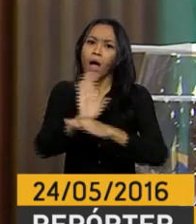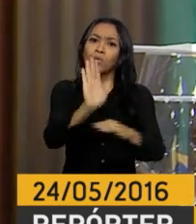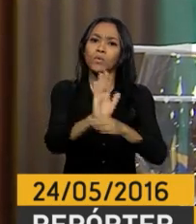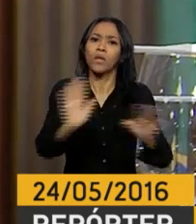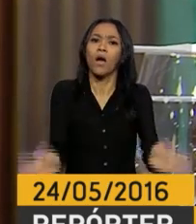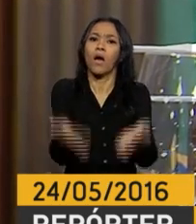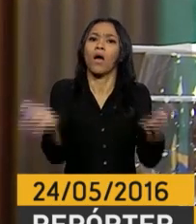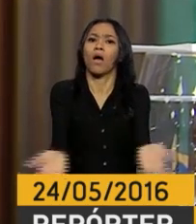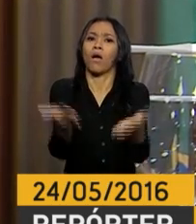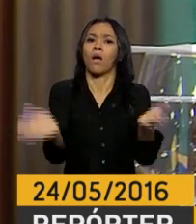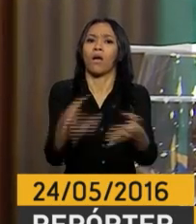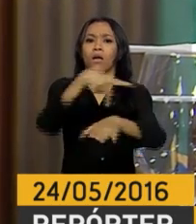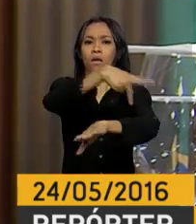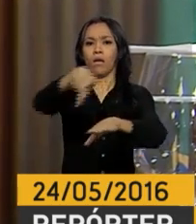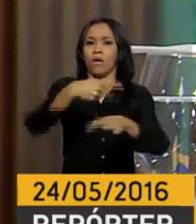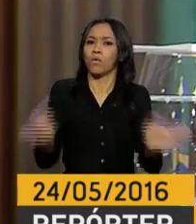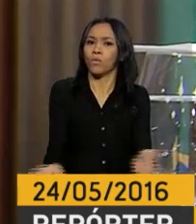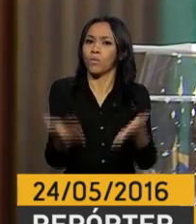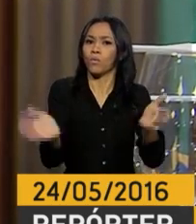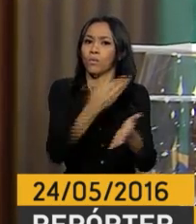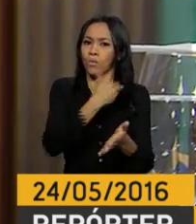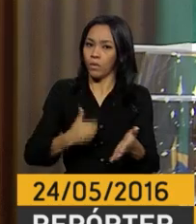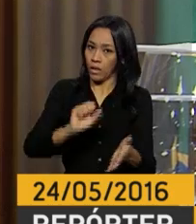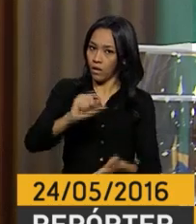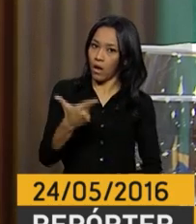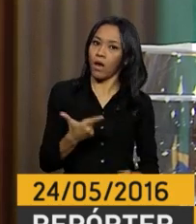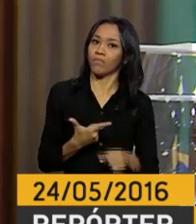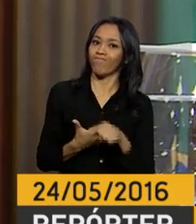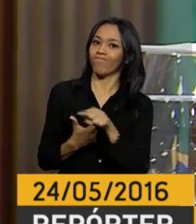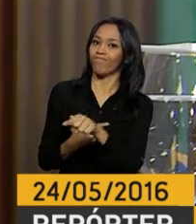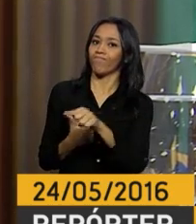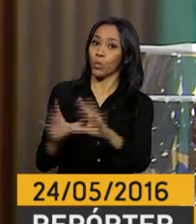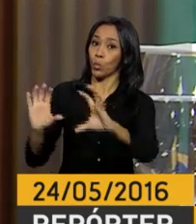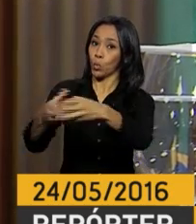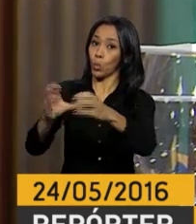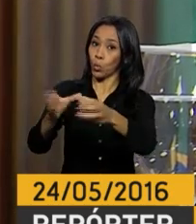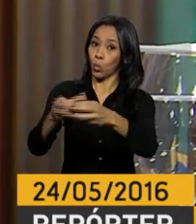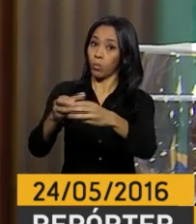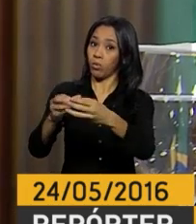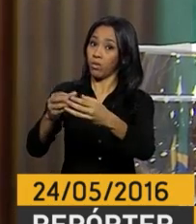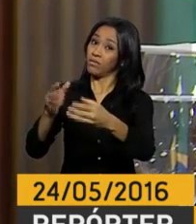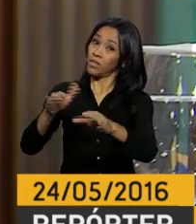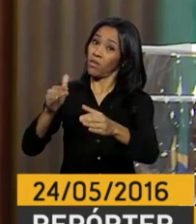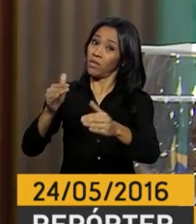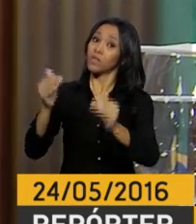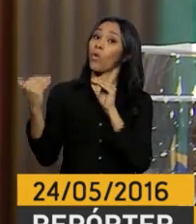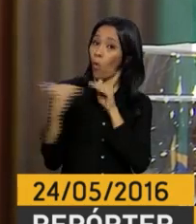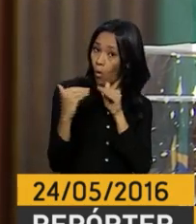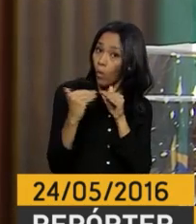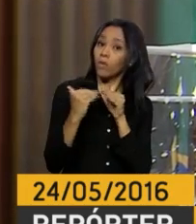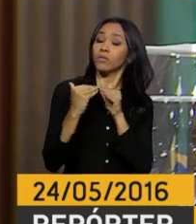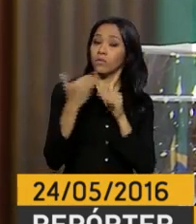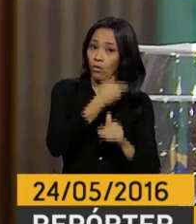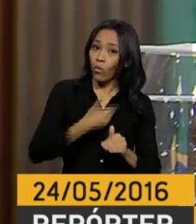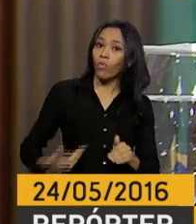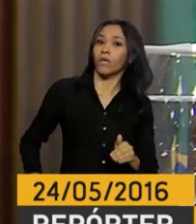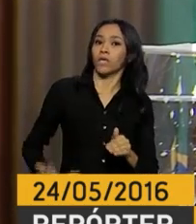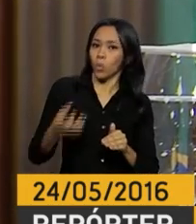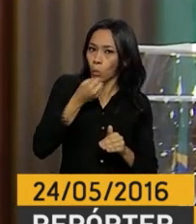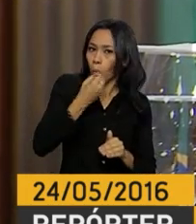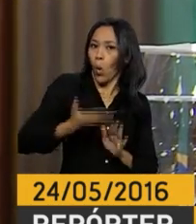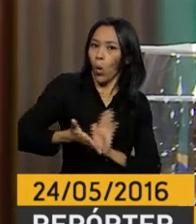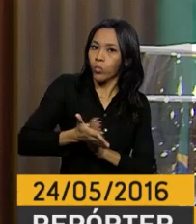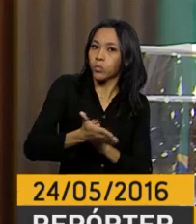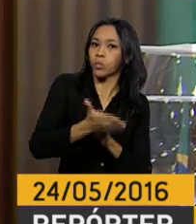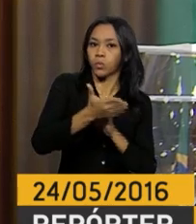para a continuação do governo, é claro que a oposição muitas vezes pode vir e concordar com aquilo que está sendo feito. Por